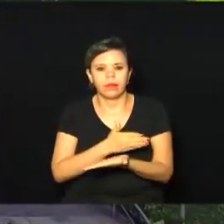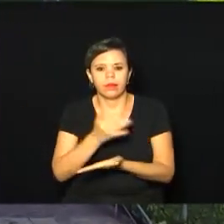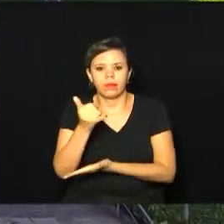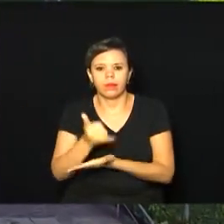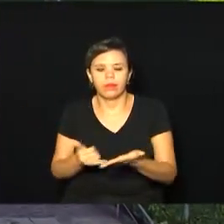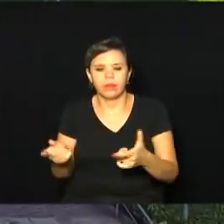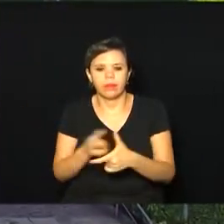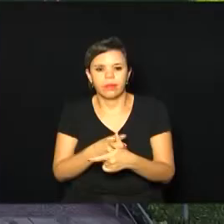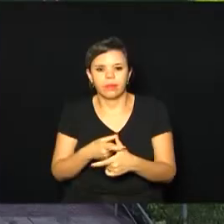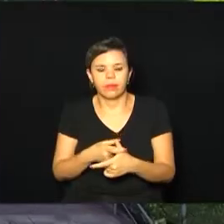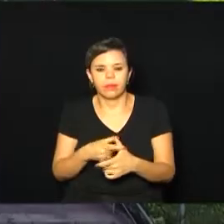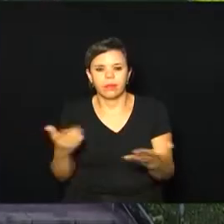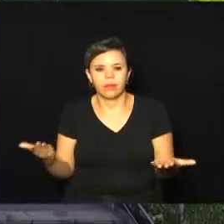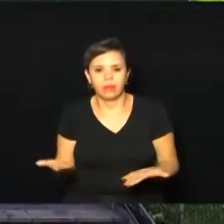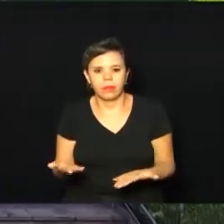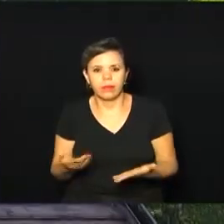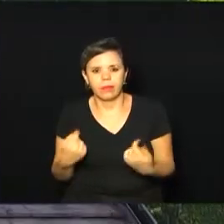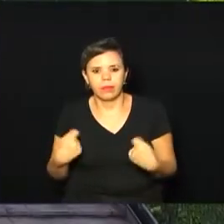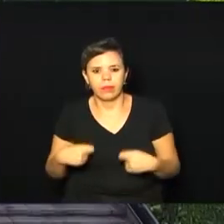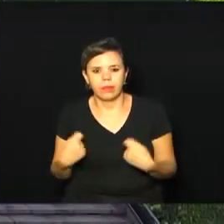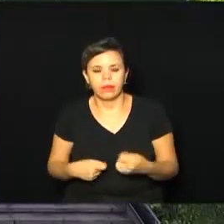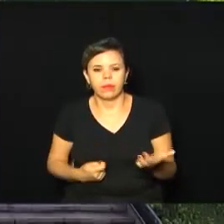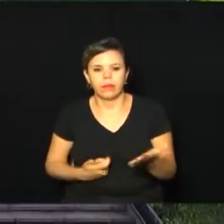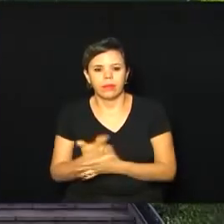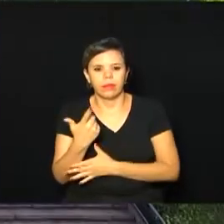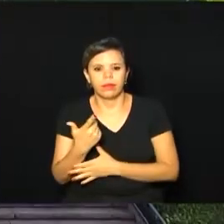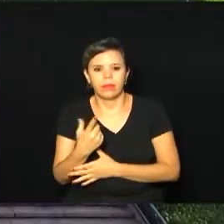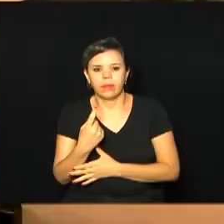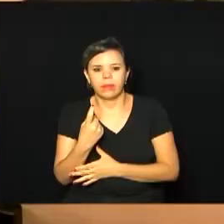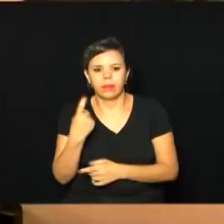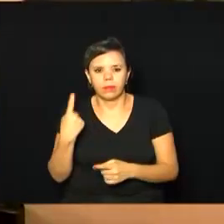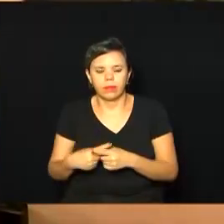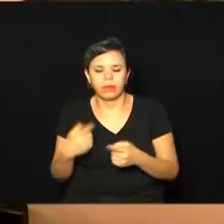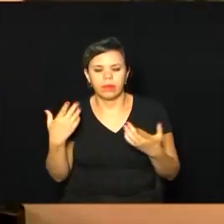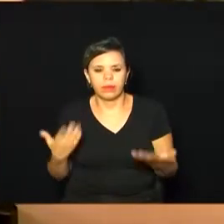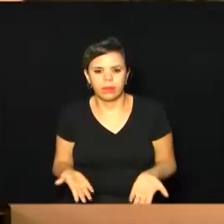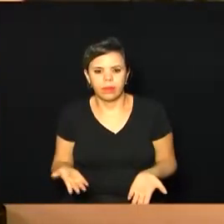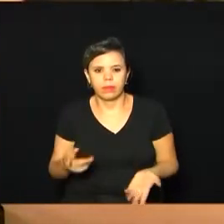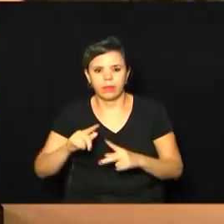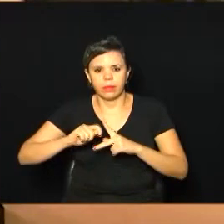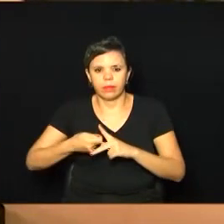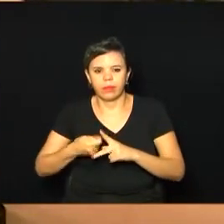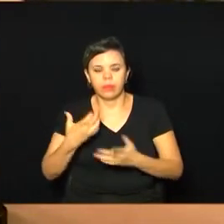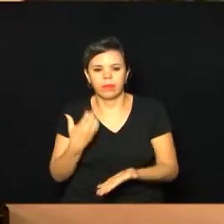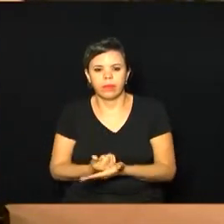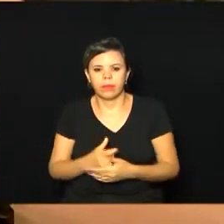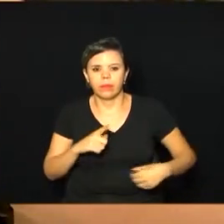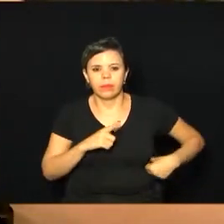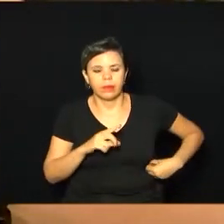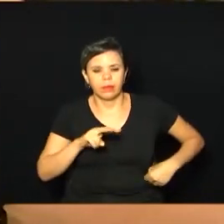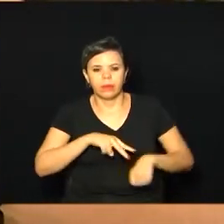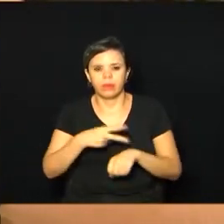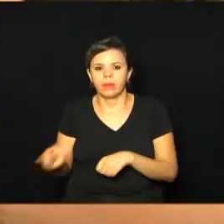tributos e taxas que atualmente precisam ser pagos em uma única vez. Do PIX e da